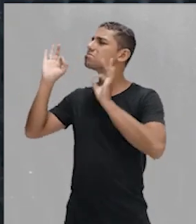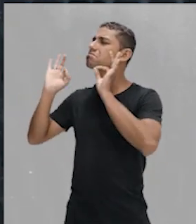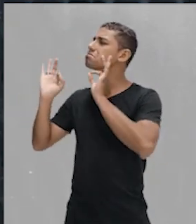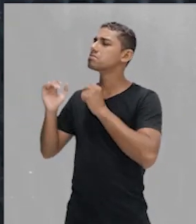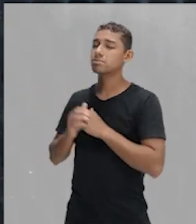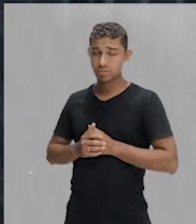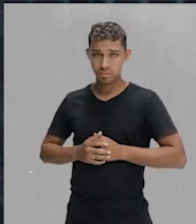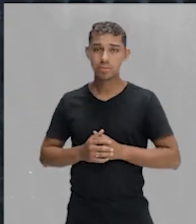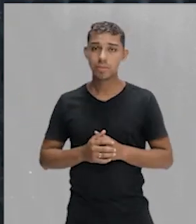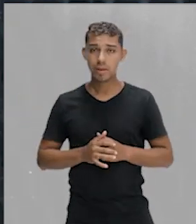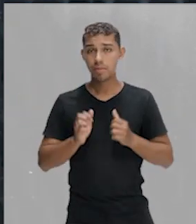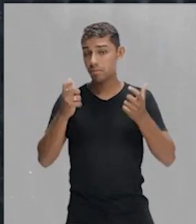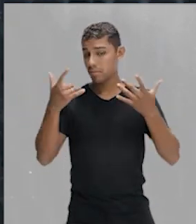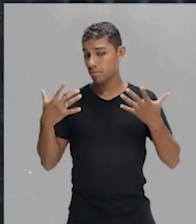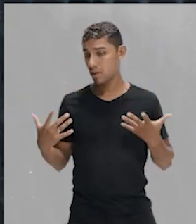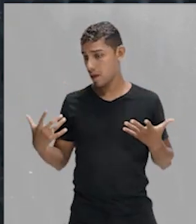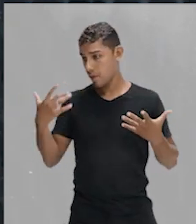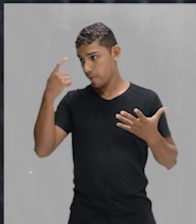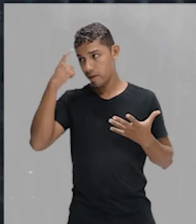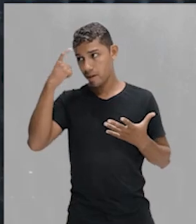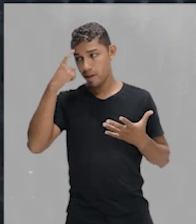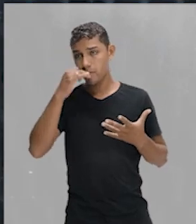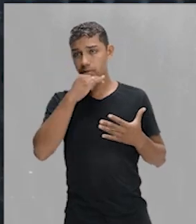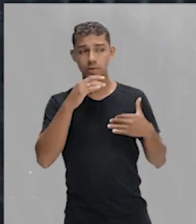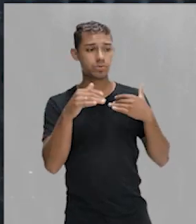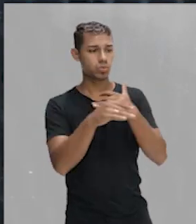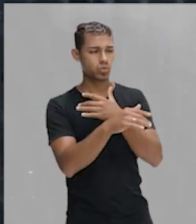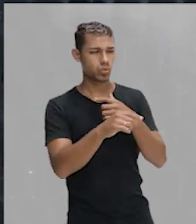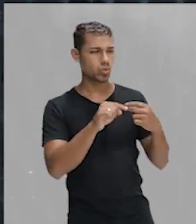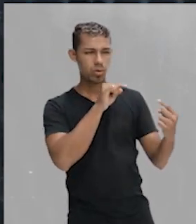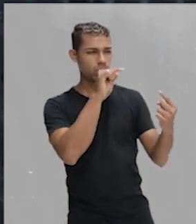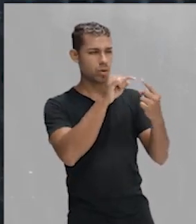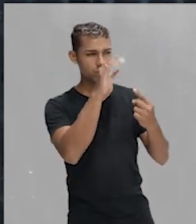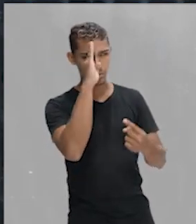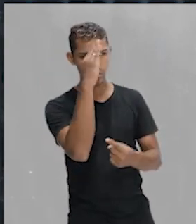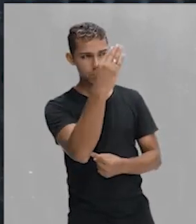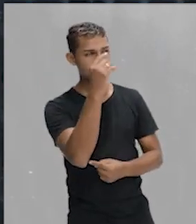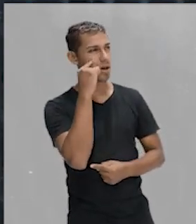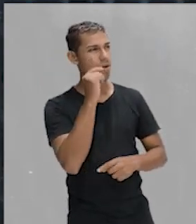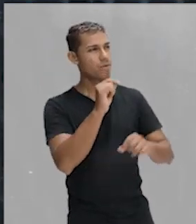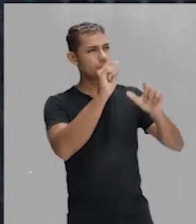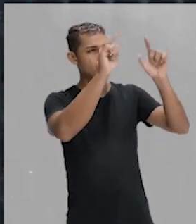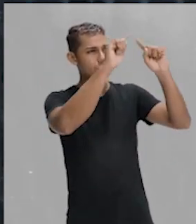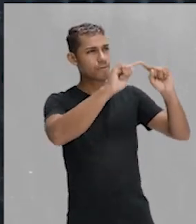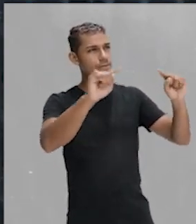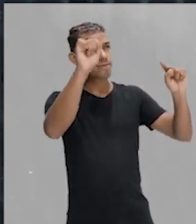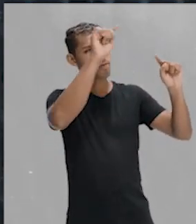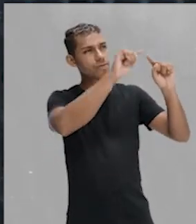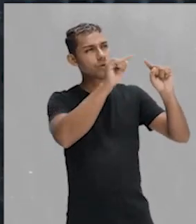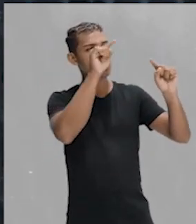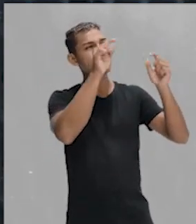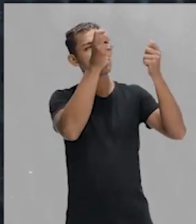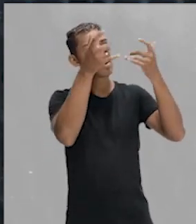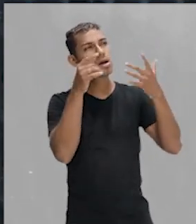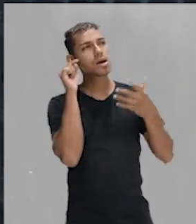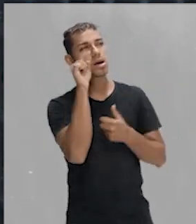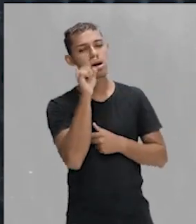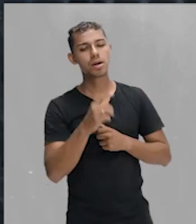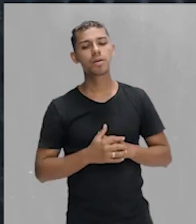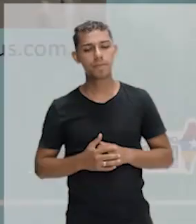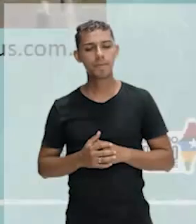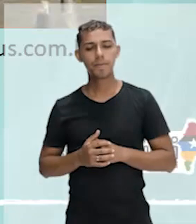saber os pontos, observar. Então, é nesse sentido, né? Trânsito bem